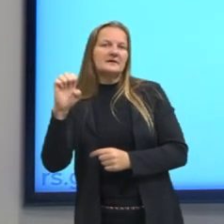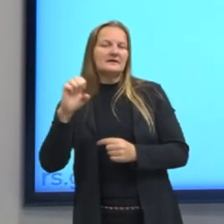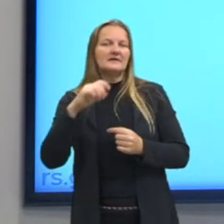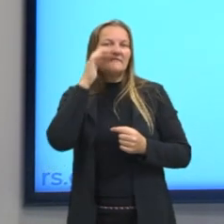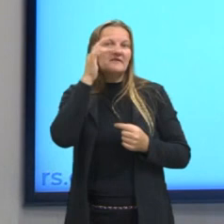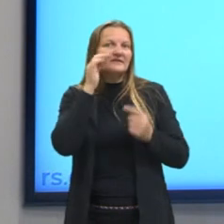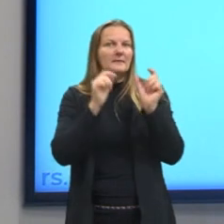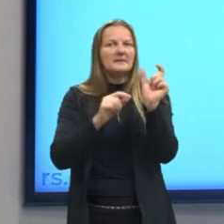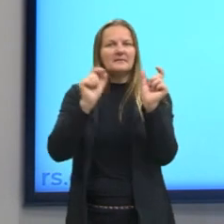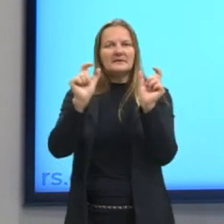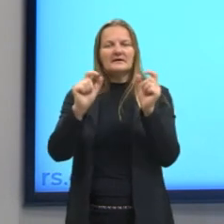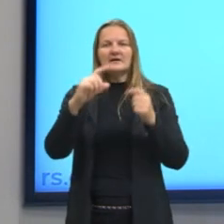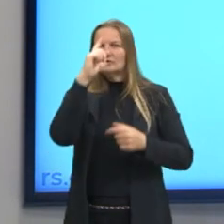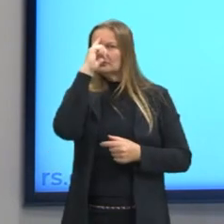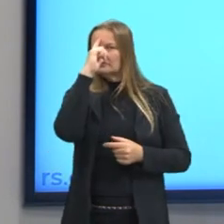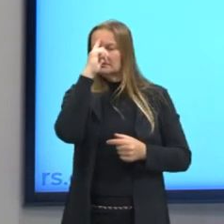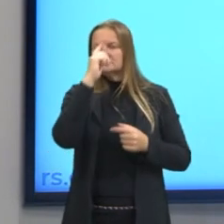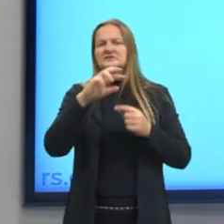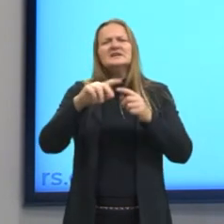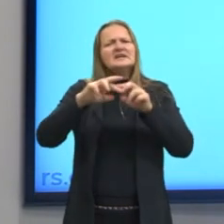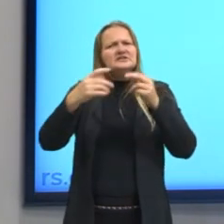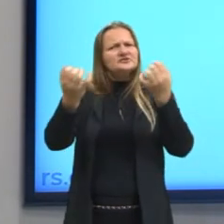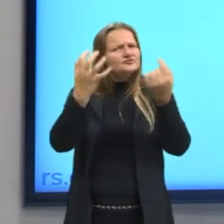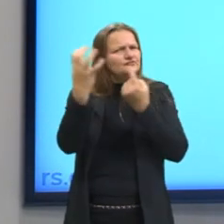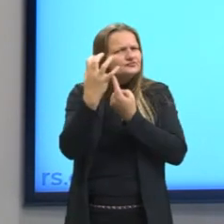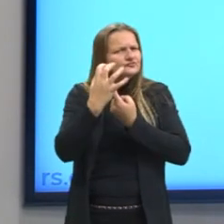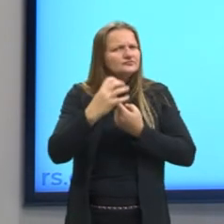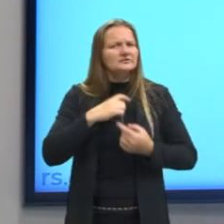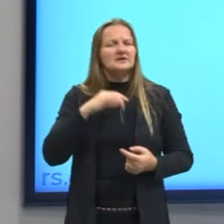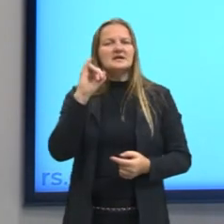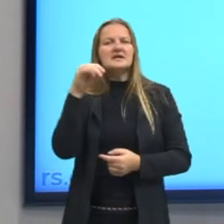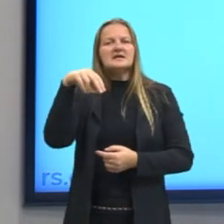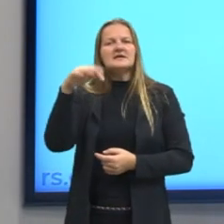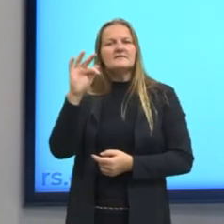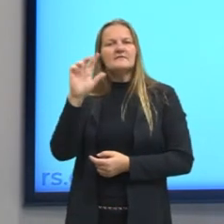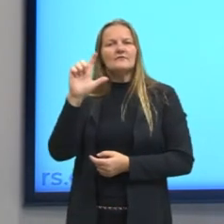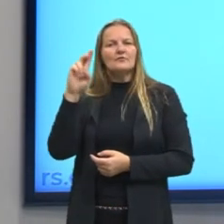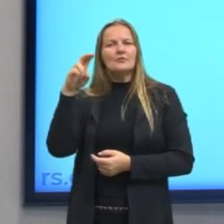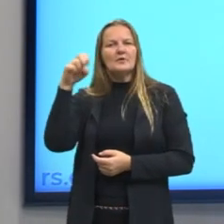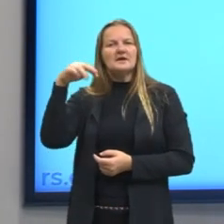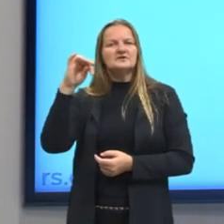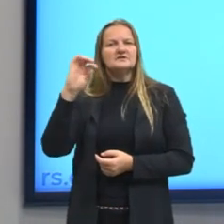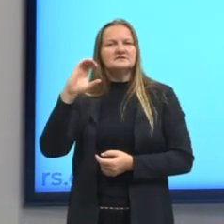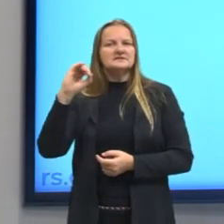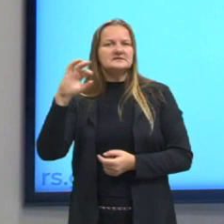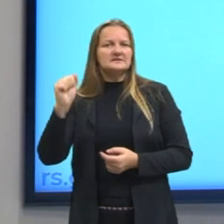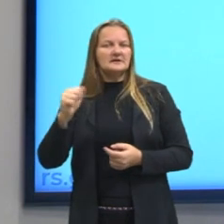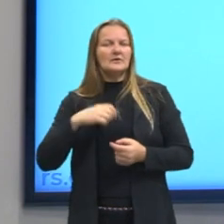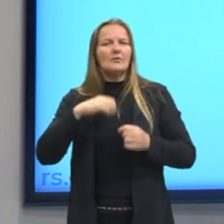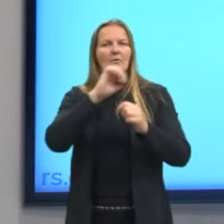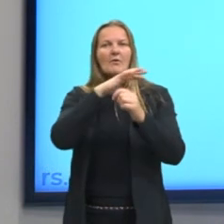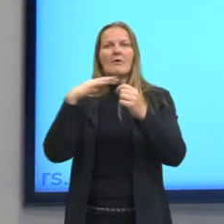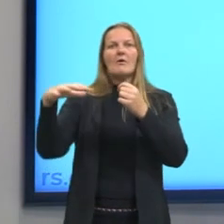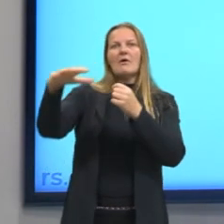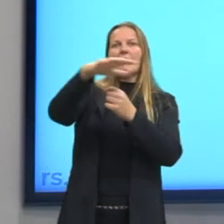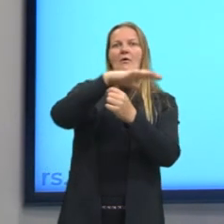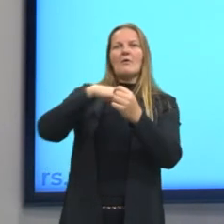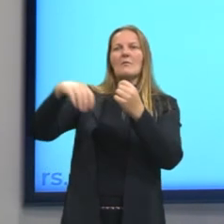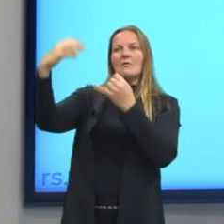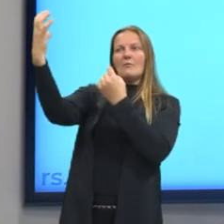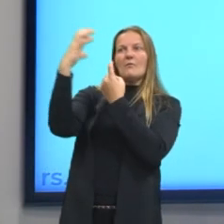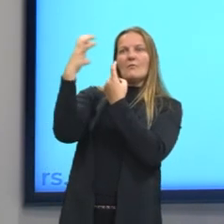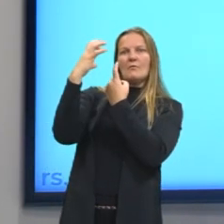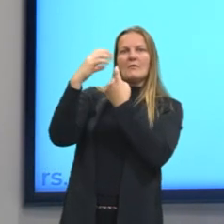termo derivado do latim medieval influentia significava influência dos astros sobre os